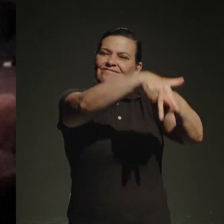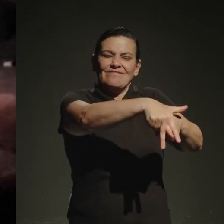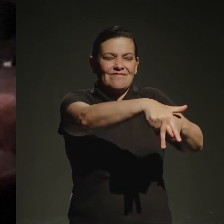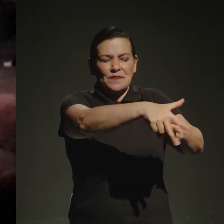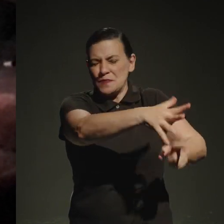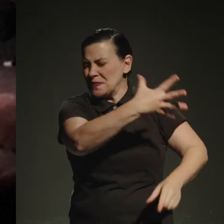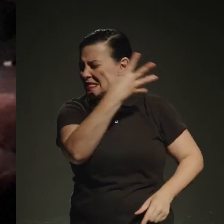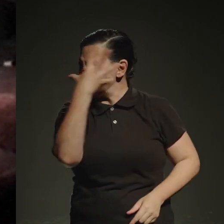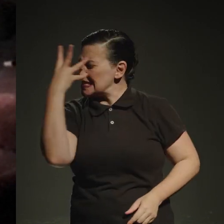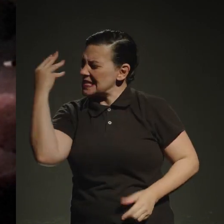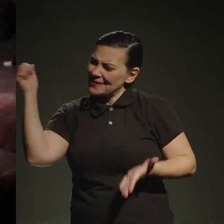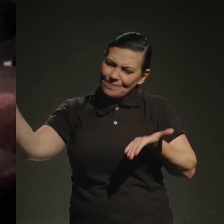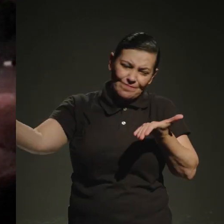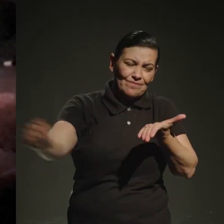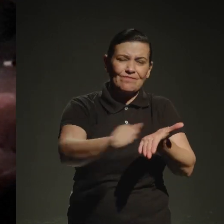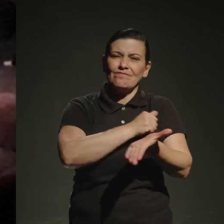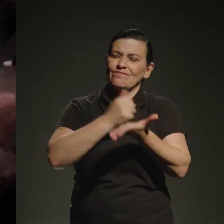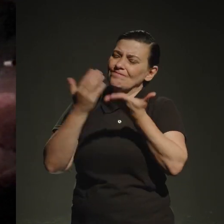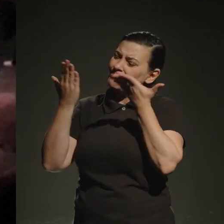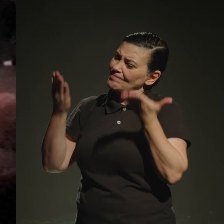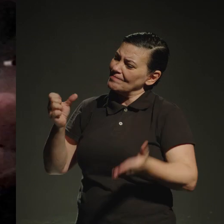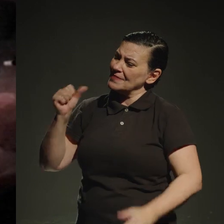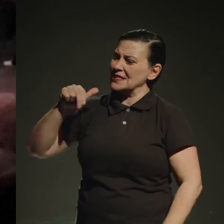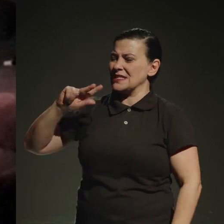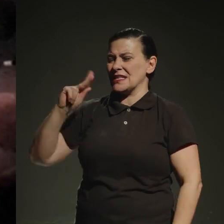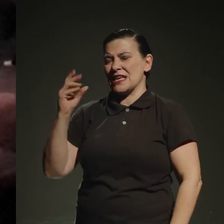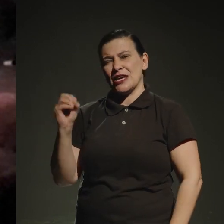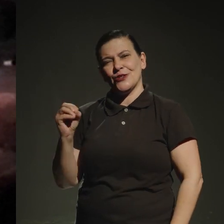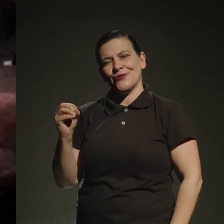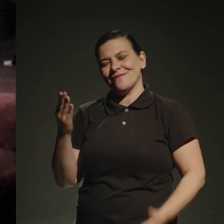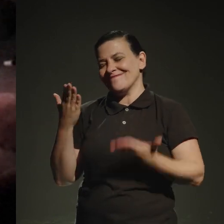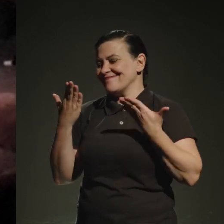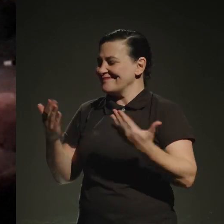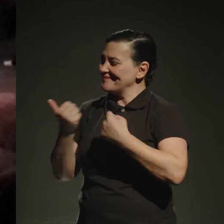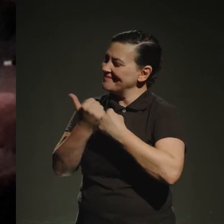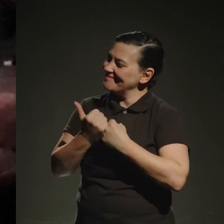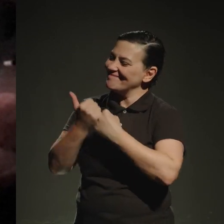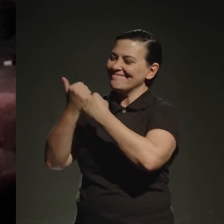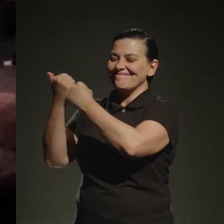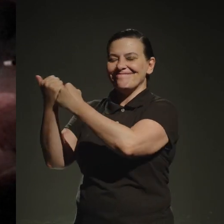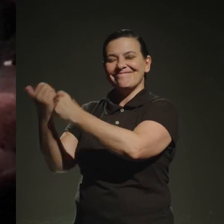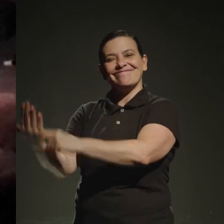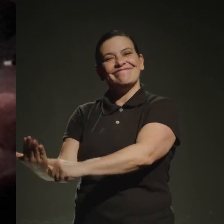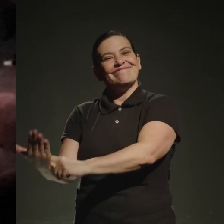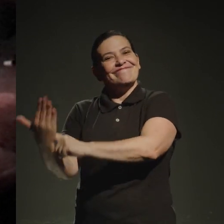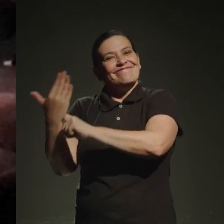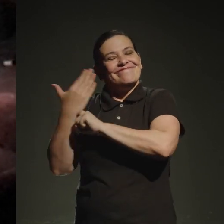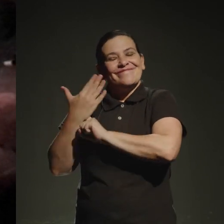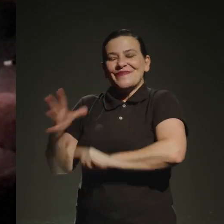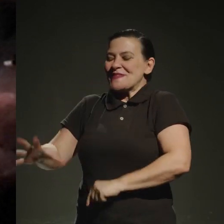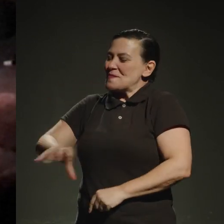tu, Sancho, o mais amoroso e leal de todos os escudeiros de toda